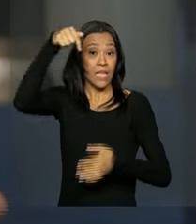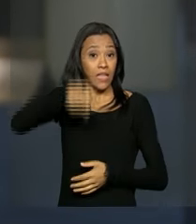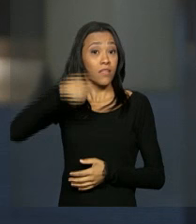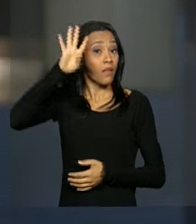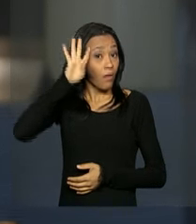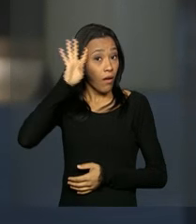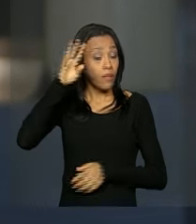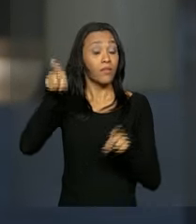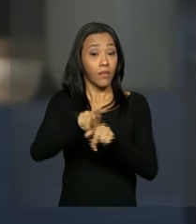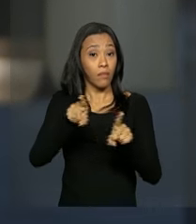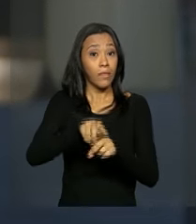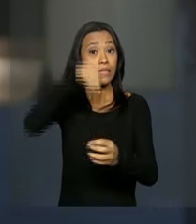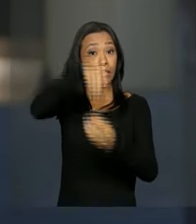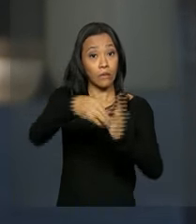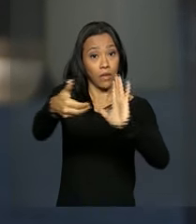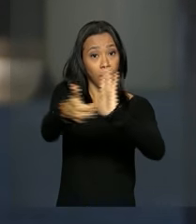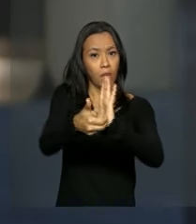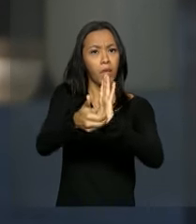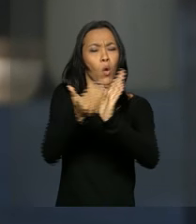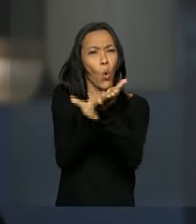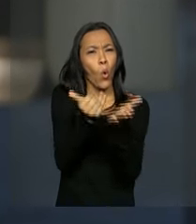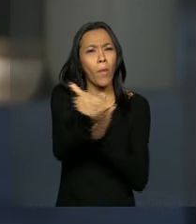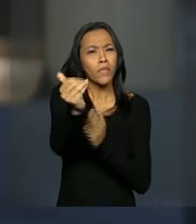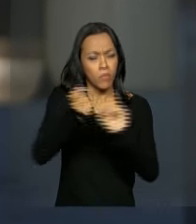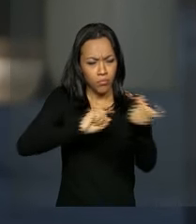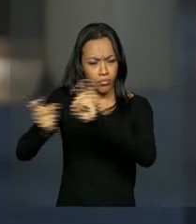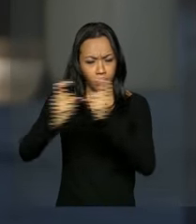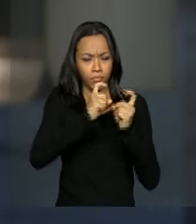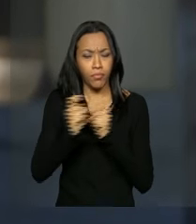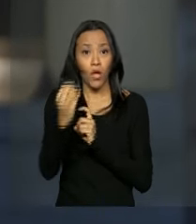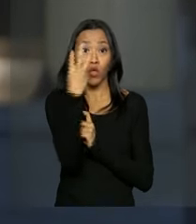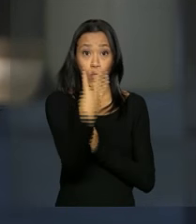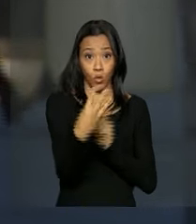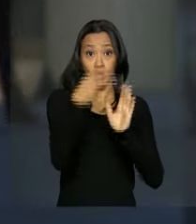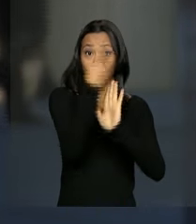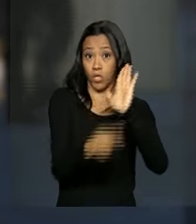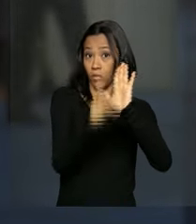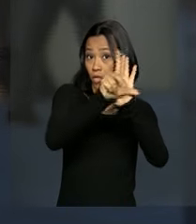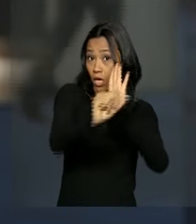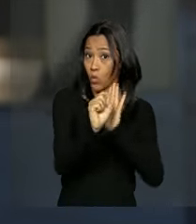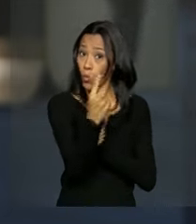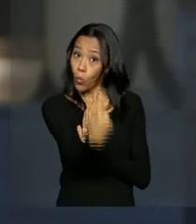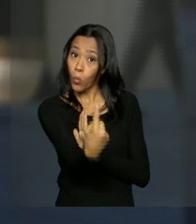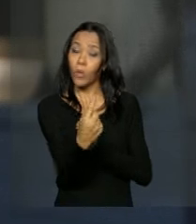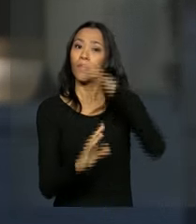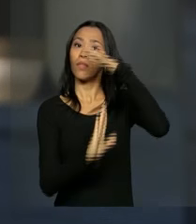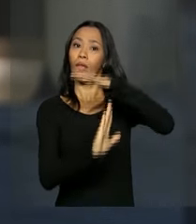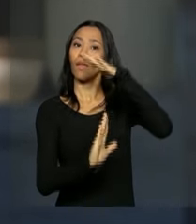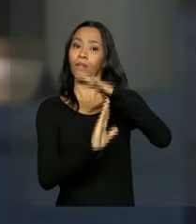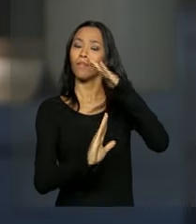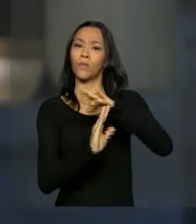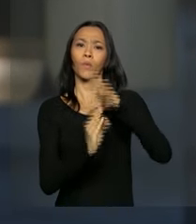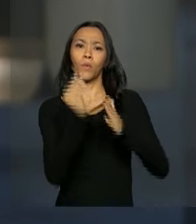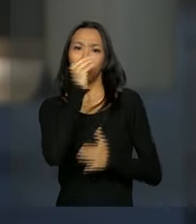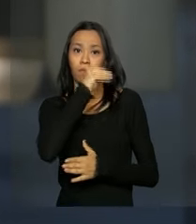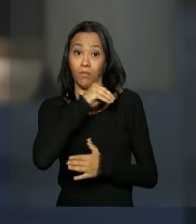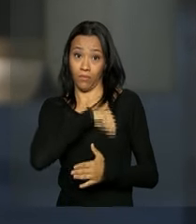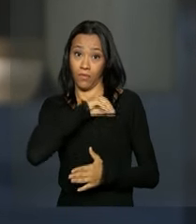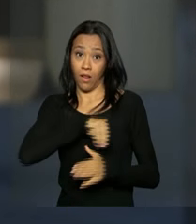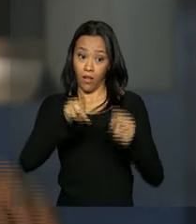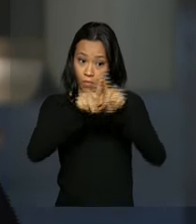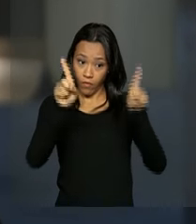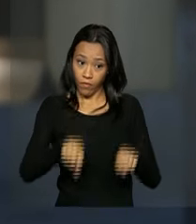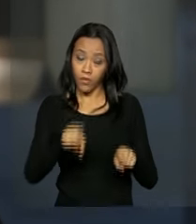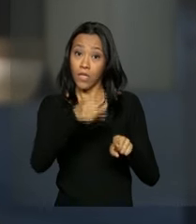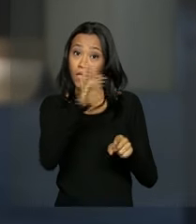Câmara dos Deputados entram em discussão dois projetos de lei um que estabelece um teto de remuneração para o funcionalismo público